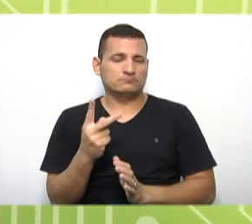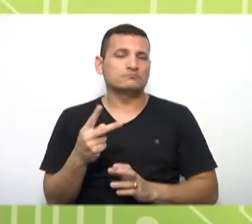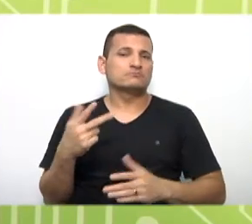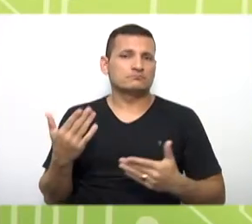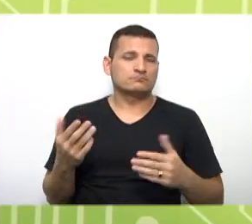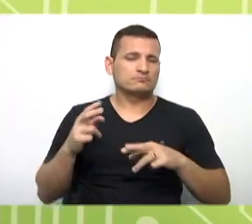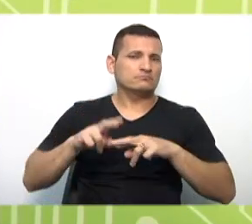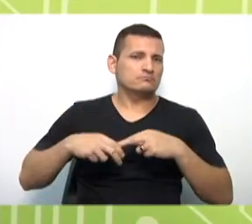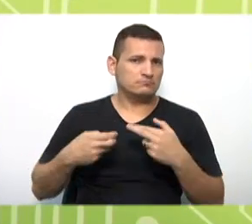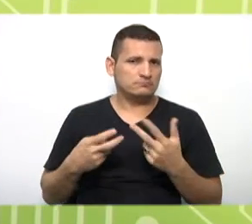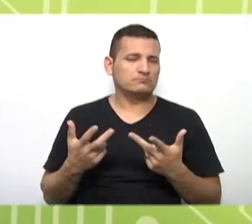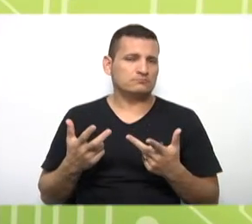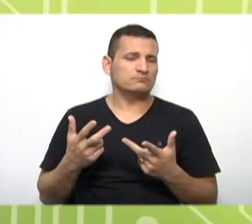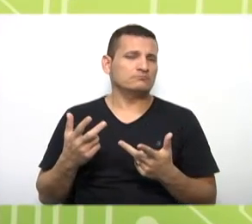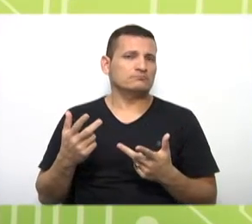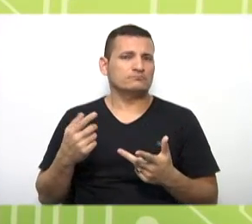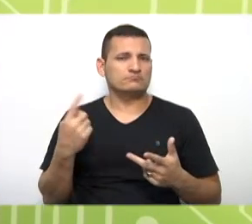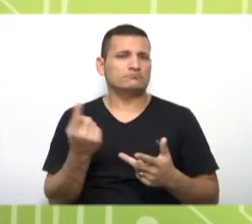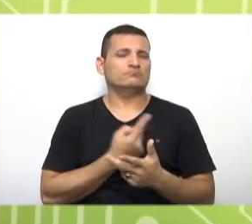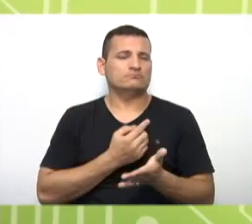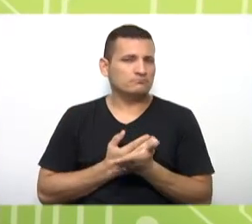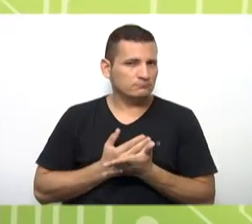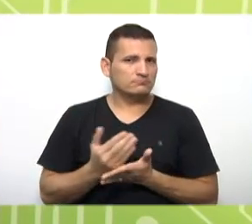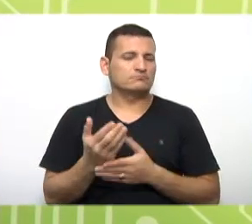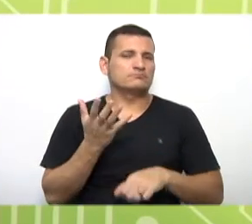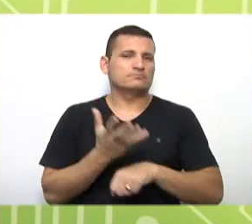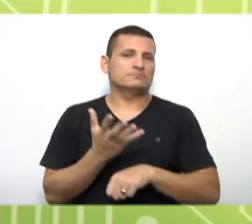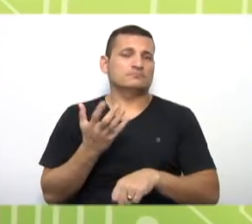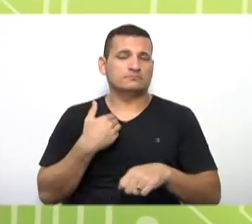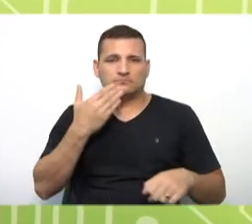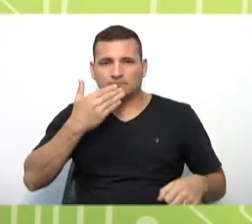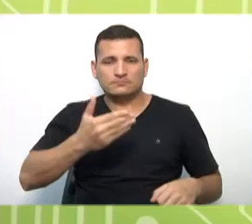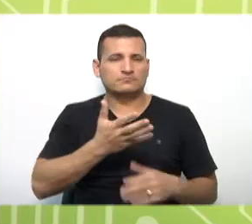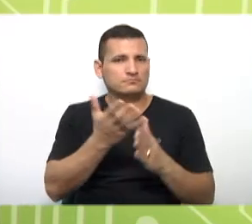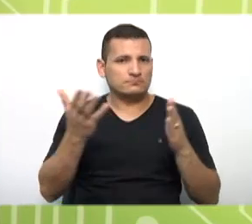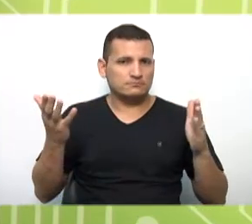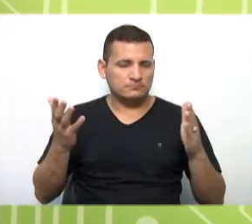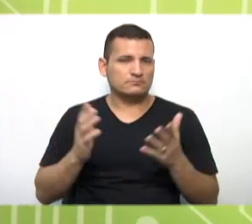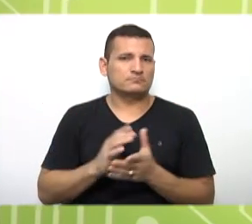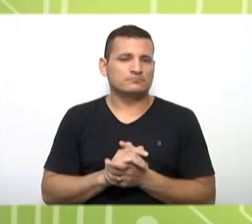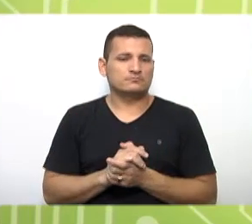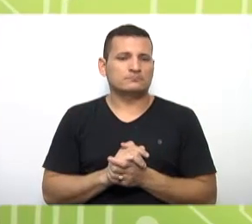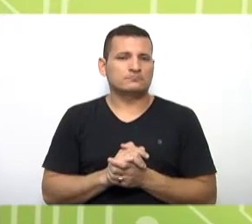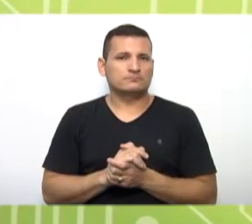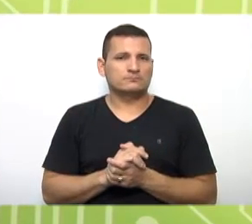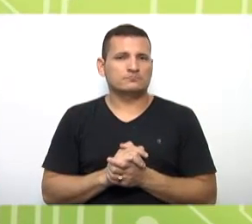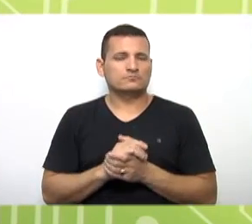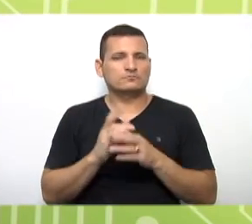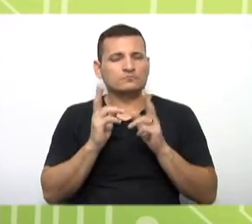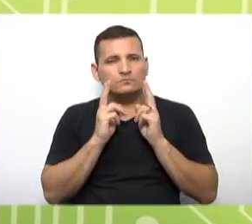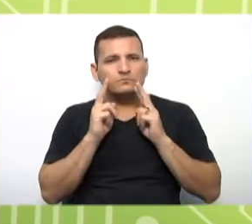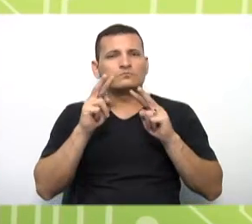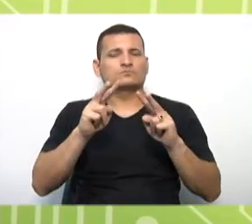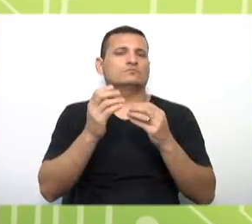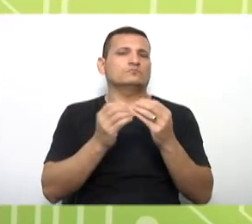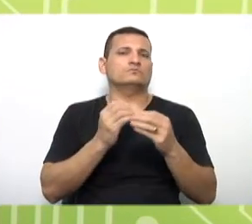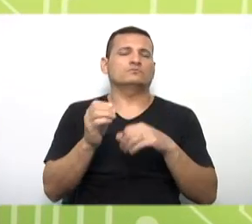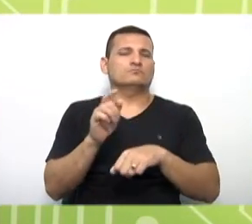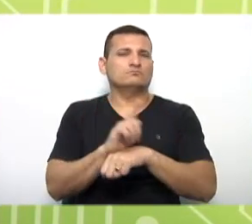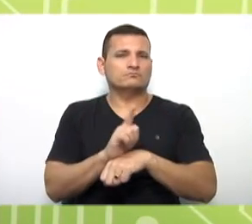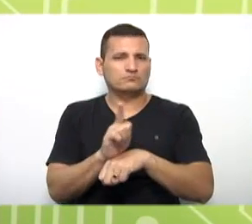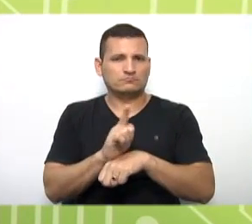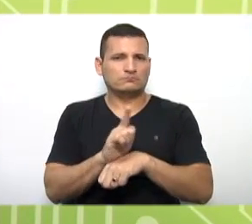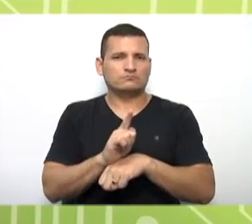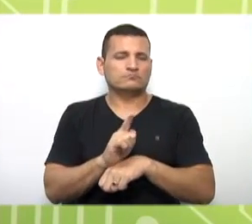isso que quando nós iniciamos a disciplina, eu pedi para que vocês olhassem como um olhar de gestor, como um olhar